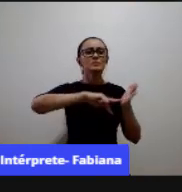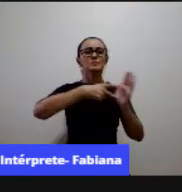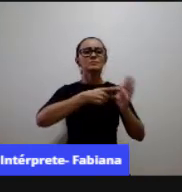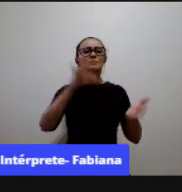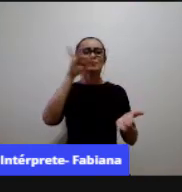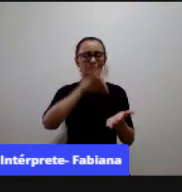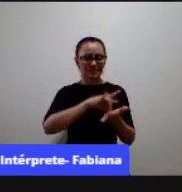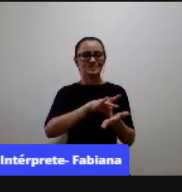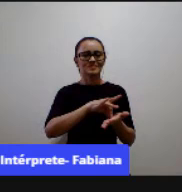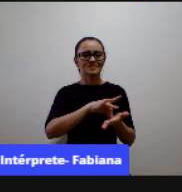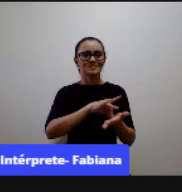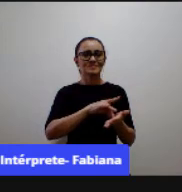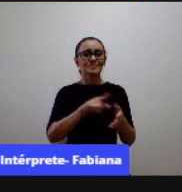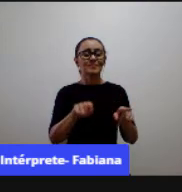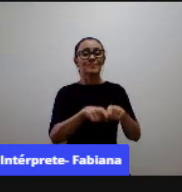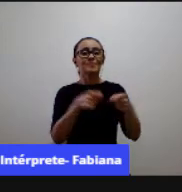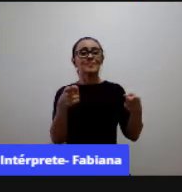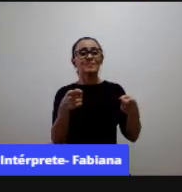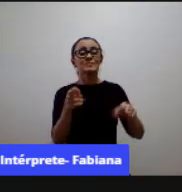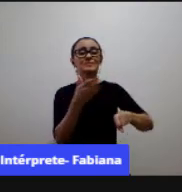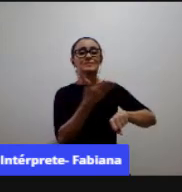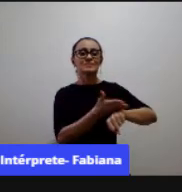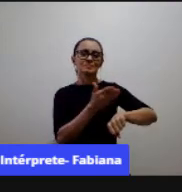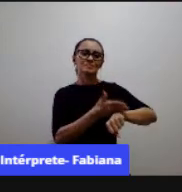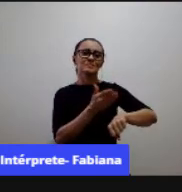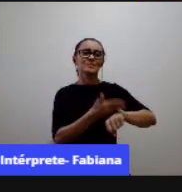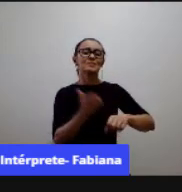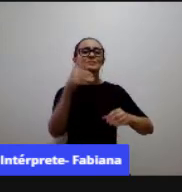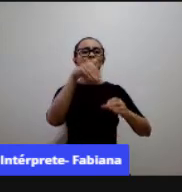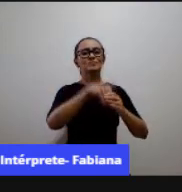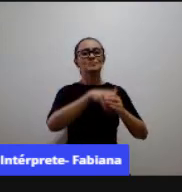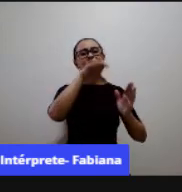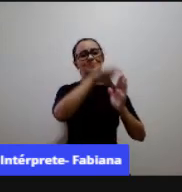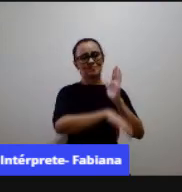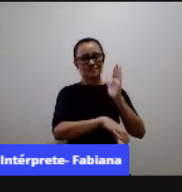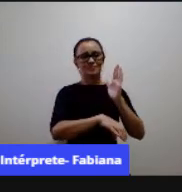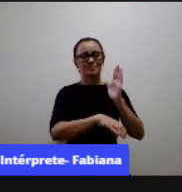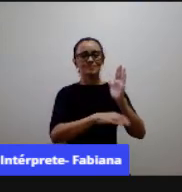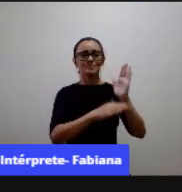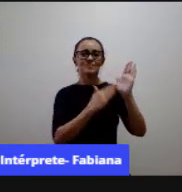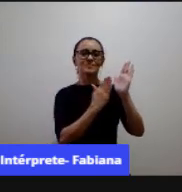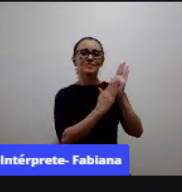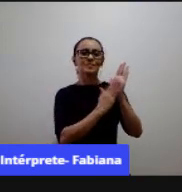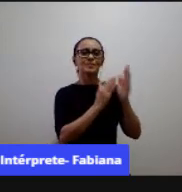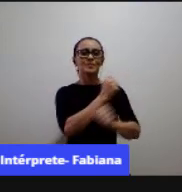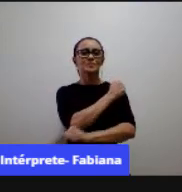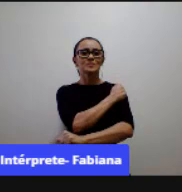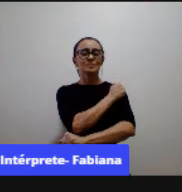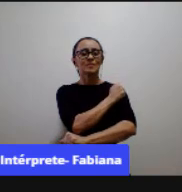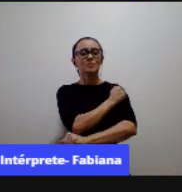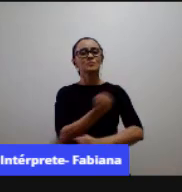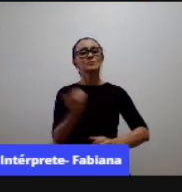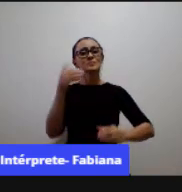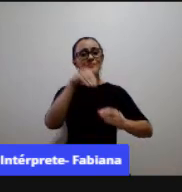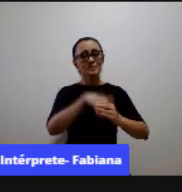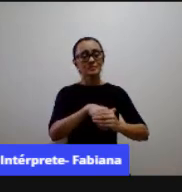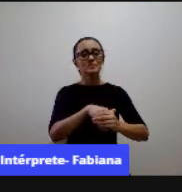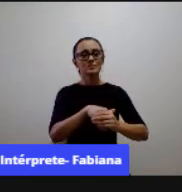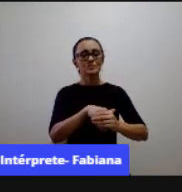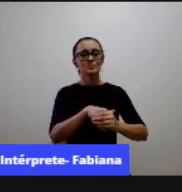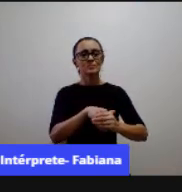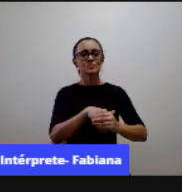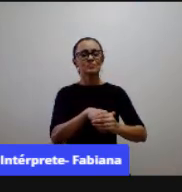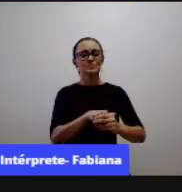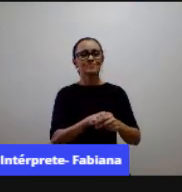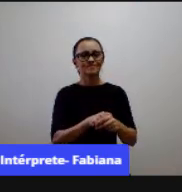de adequação de práticas curriculares, né? Que é a proposta para o aluno que está inserido naquele ano.